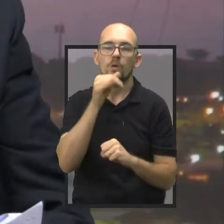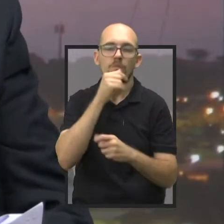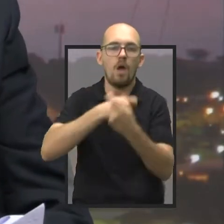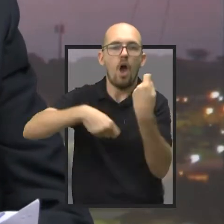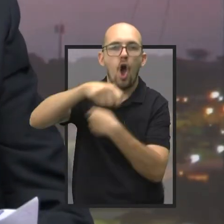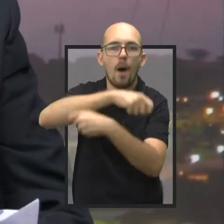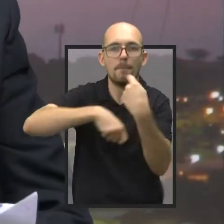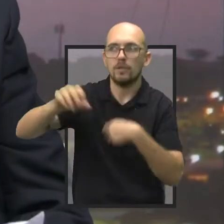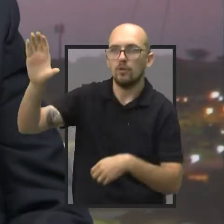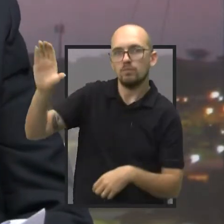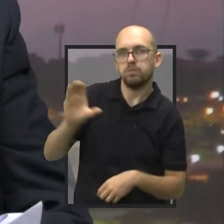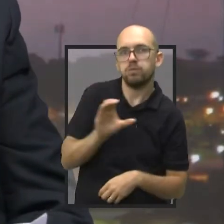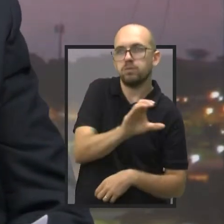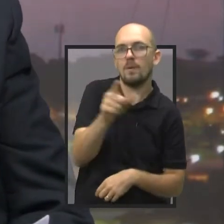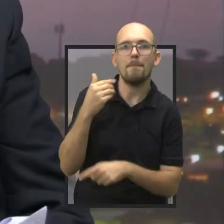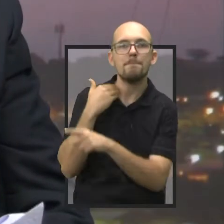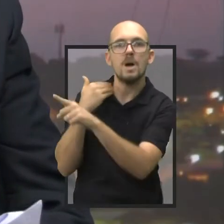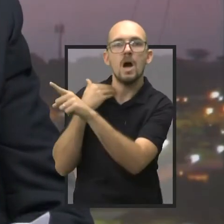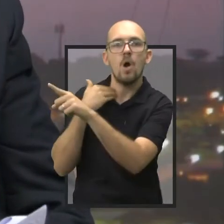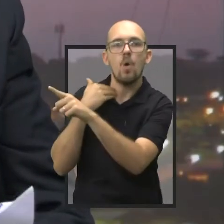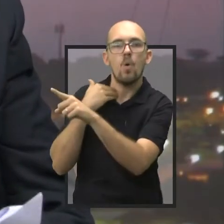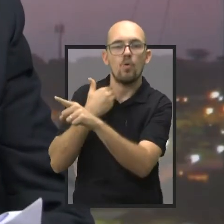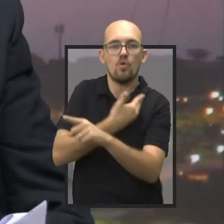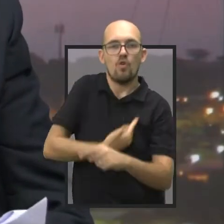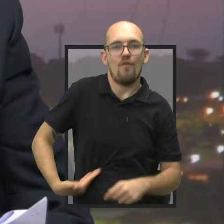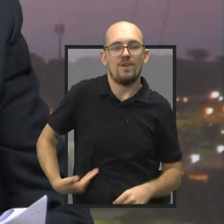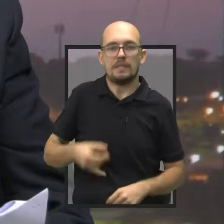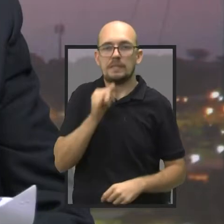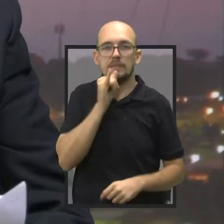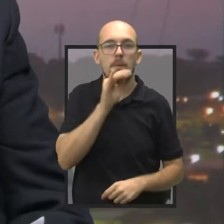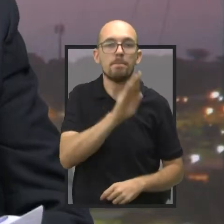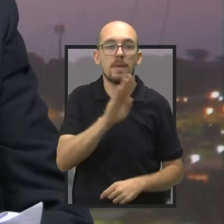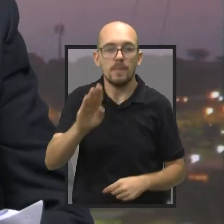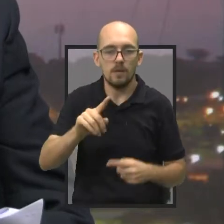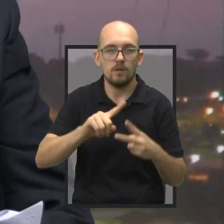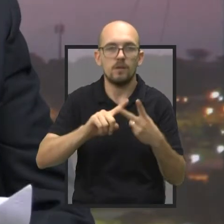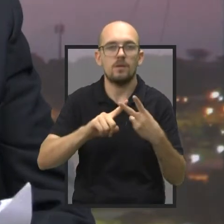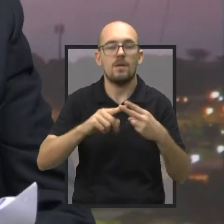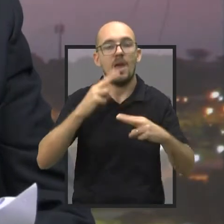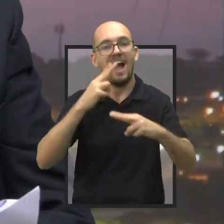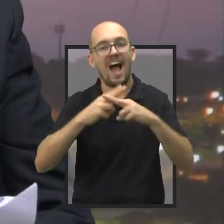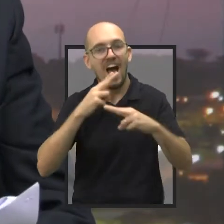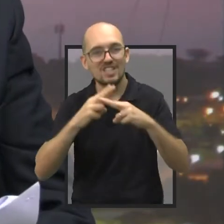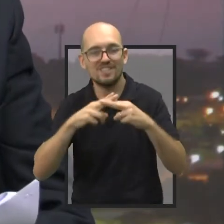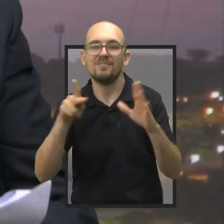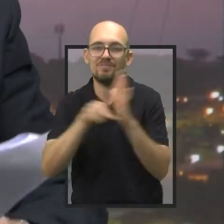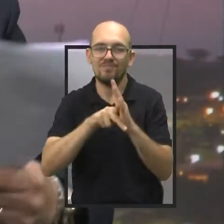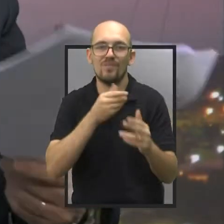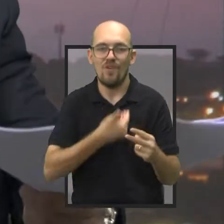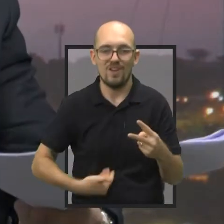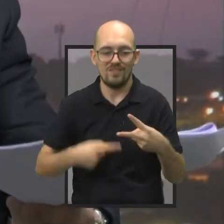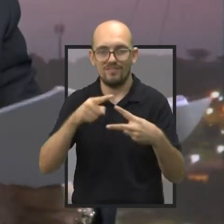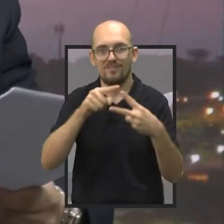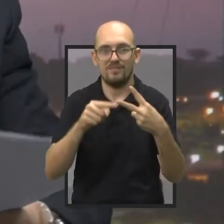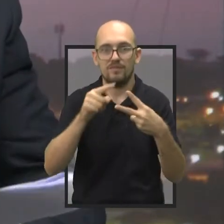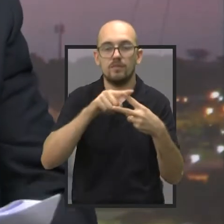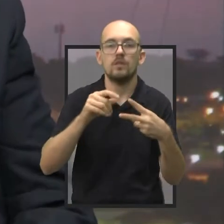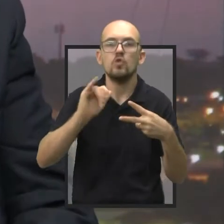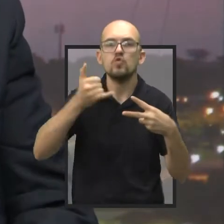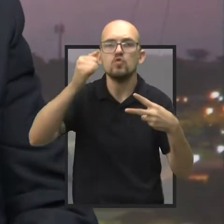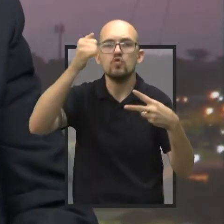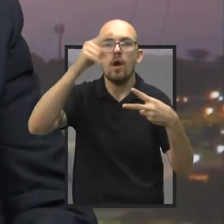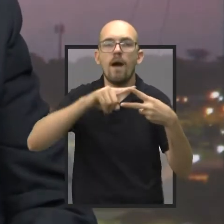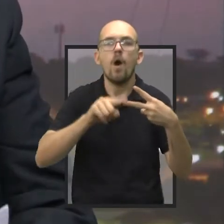praticado pelos bancos governamentais, Banco do Brasil, Caixa Econômica Federal, que propõe um juro menor